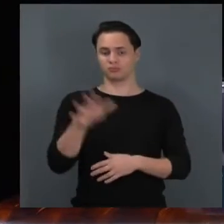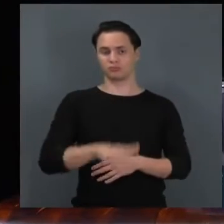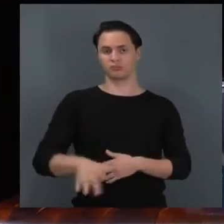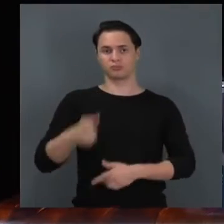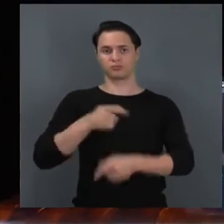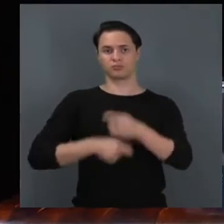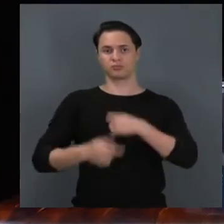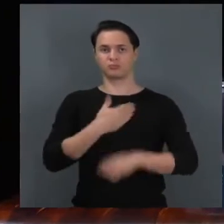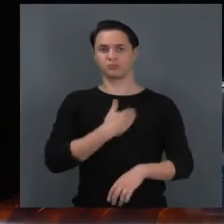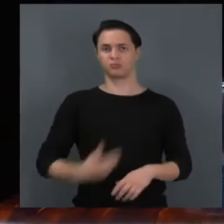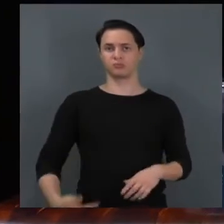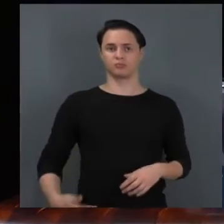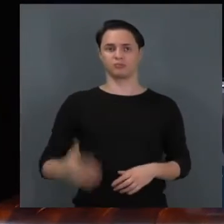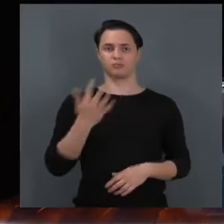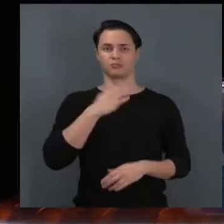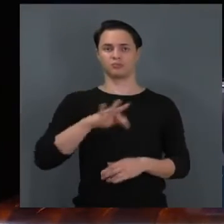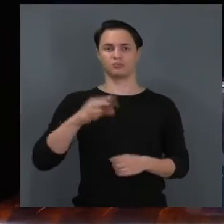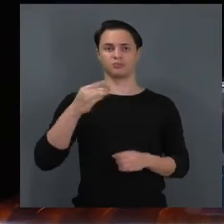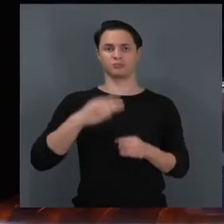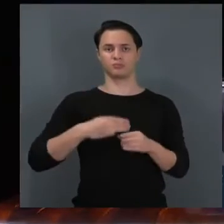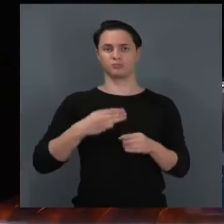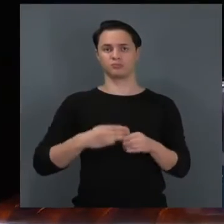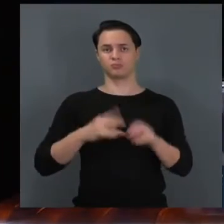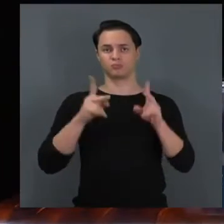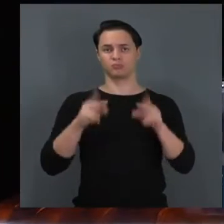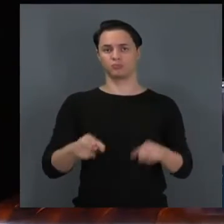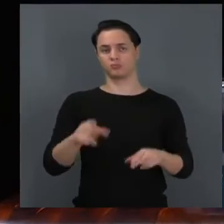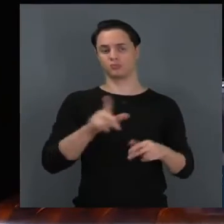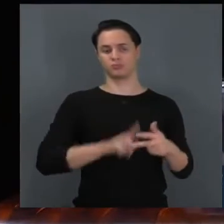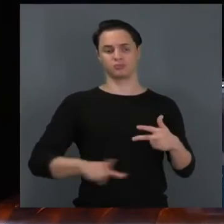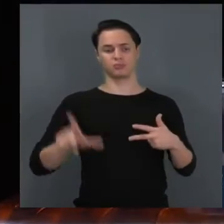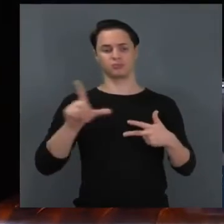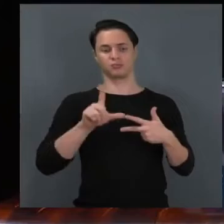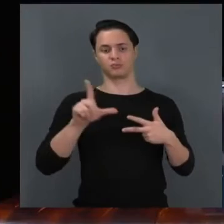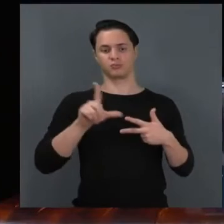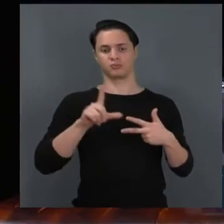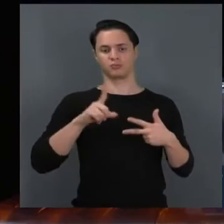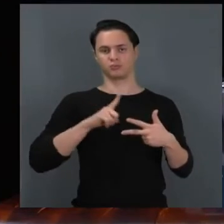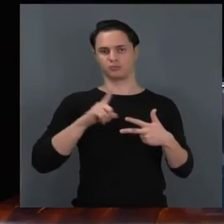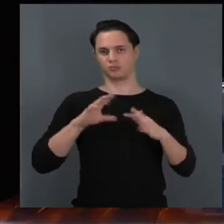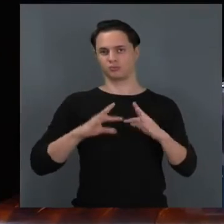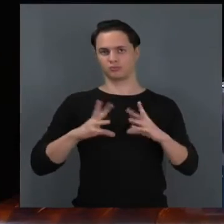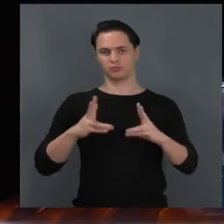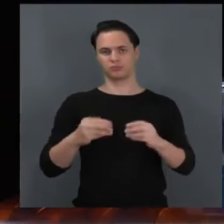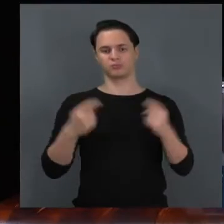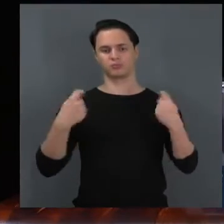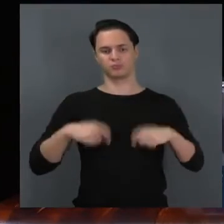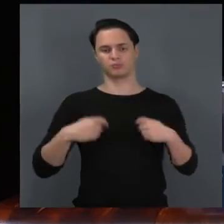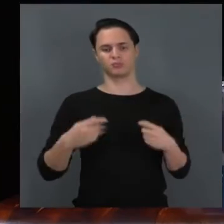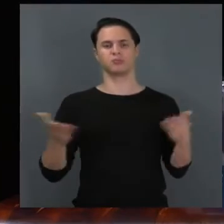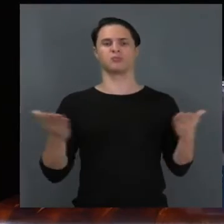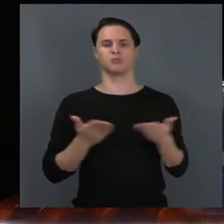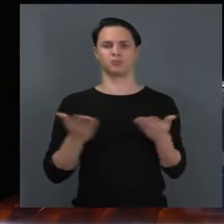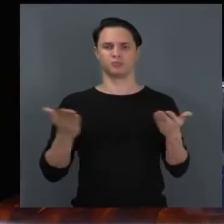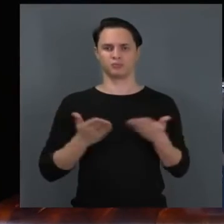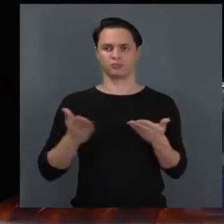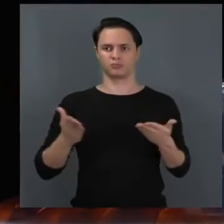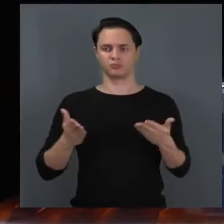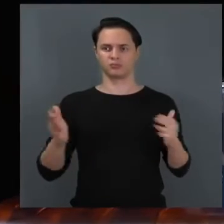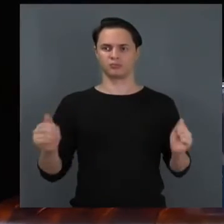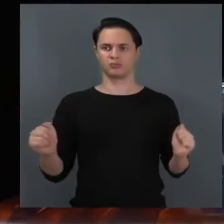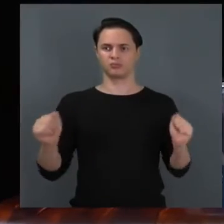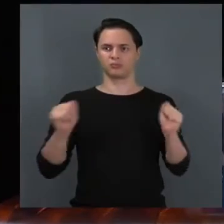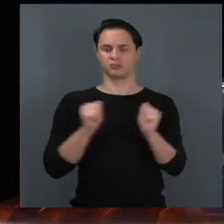governos federal, estadual e municipal, assim como os legislativos, nos 3 níveis, precisam mais do que nunca estar